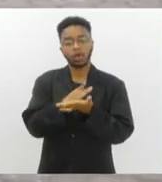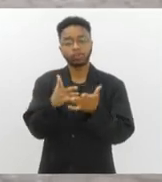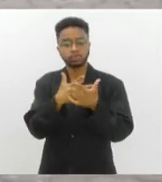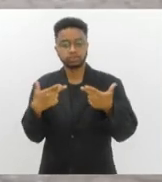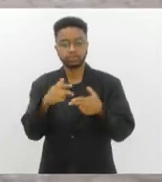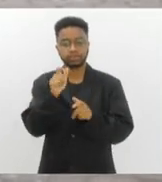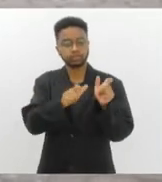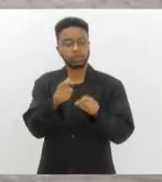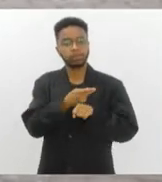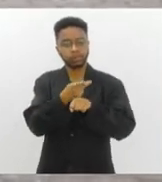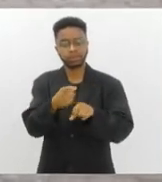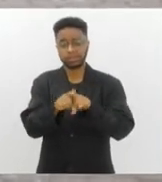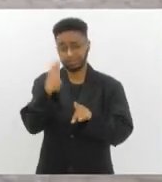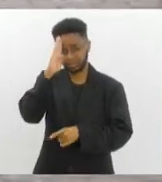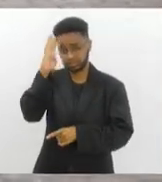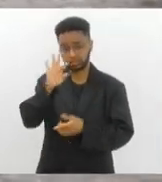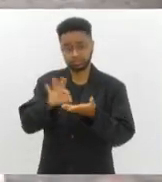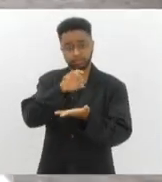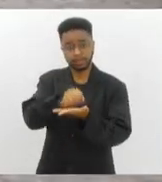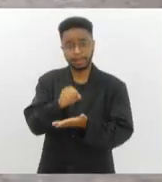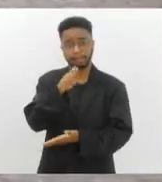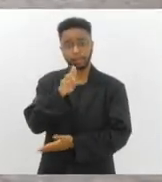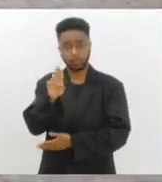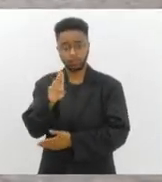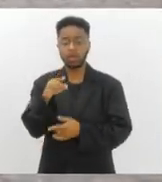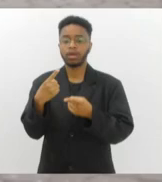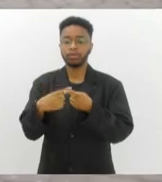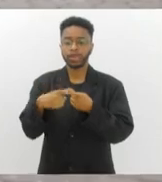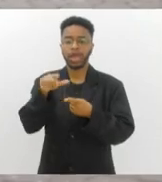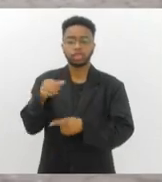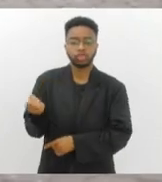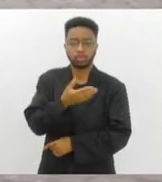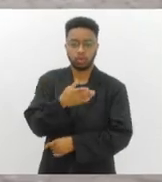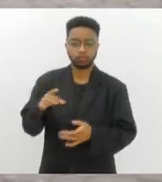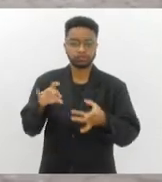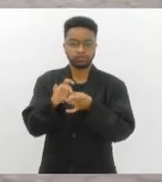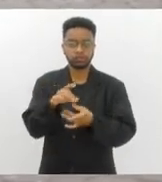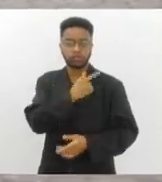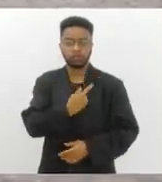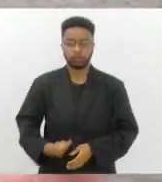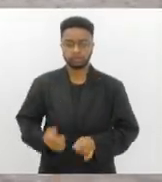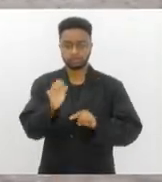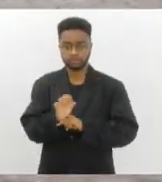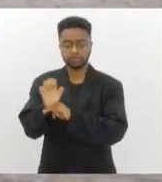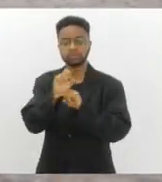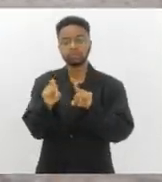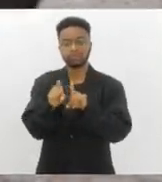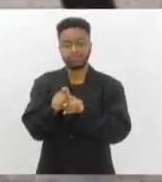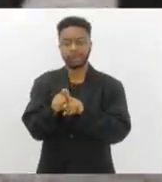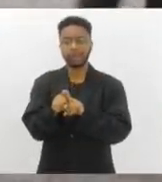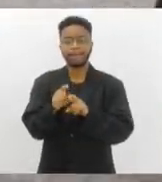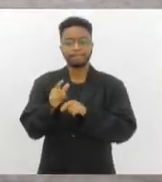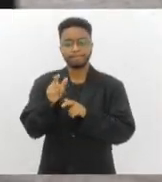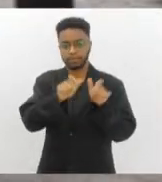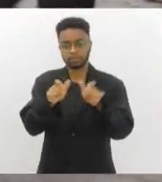né? Principalmente o cadastro de bilhete único e tarifa social, que é um benefício recente do governo do estado para a população e ainda tem tido muita